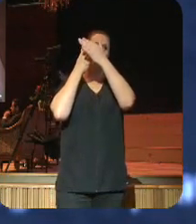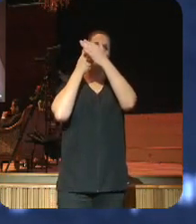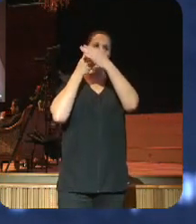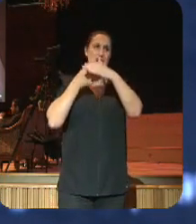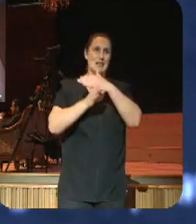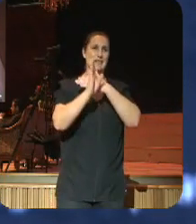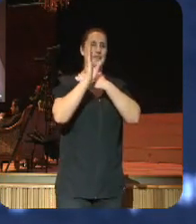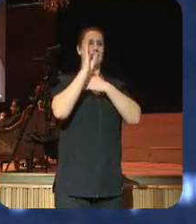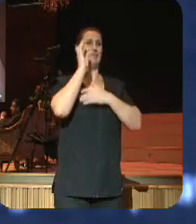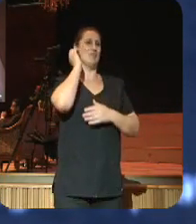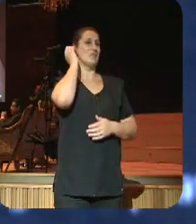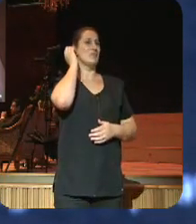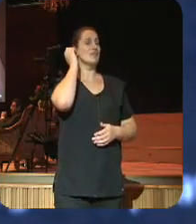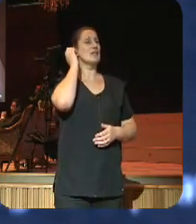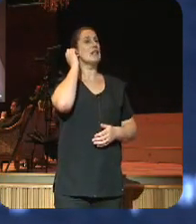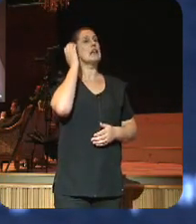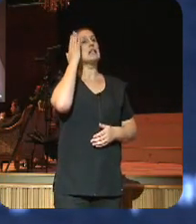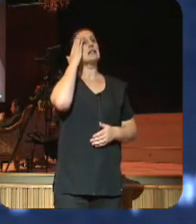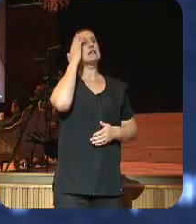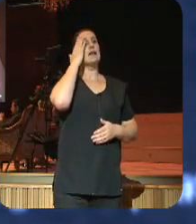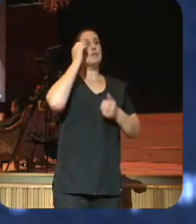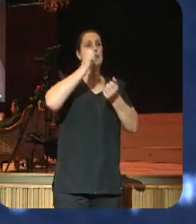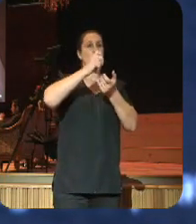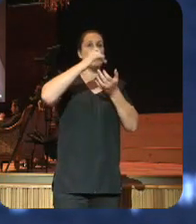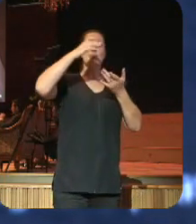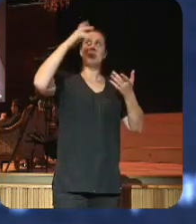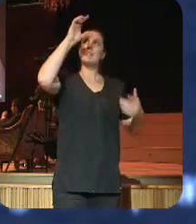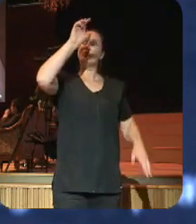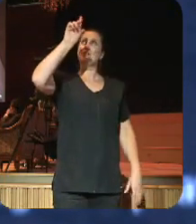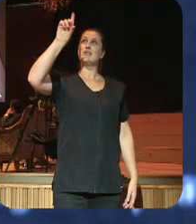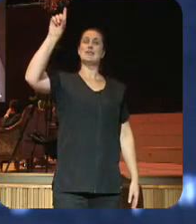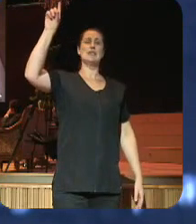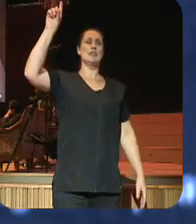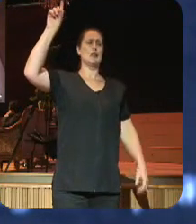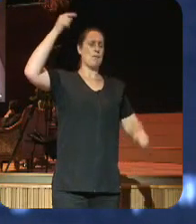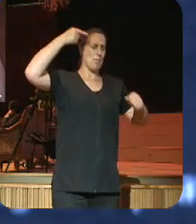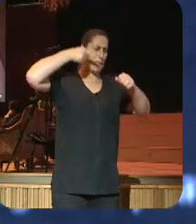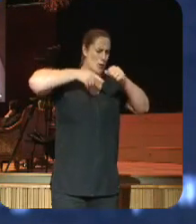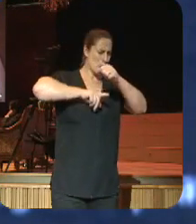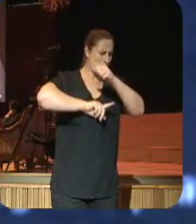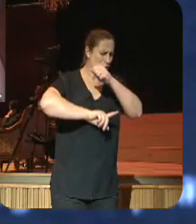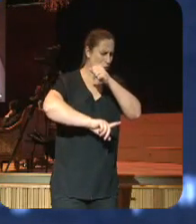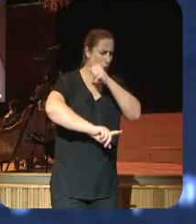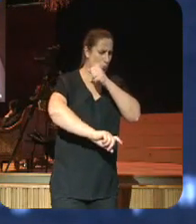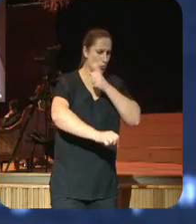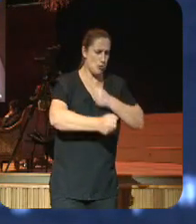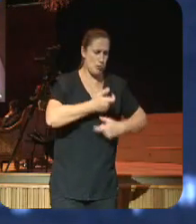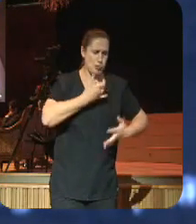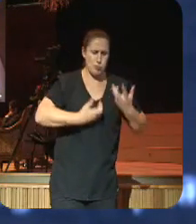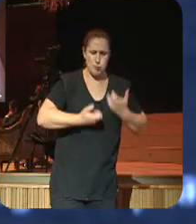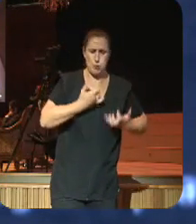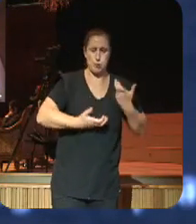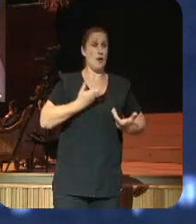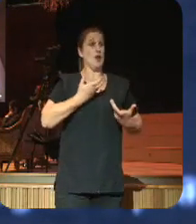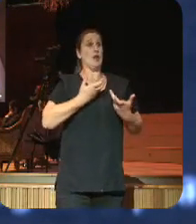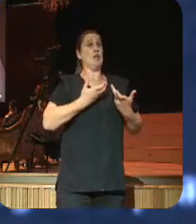dizer assim, que o brilho da glória de Deus é tão intenso, que é fogo consumidor, e que aquilo